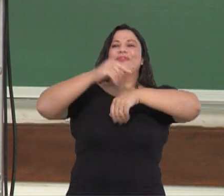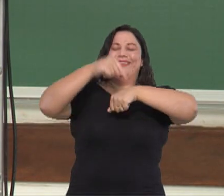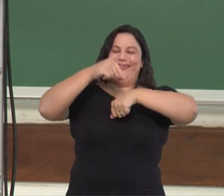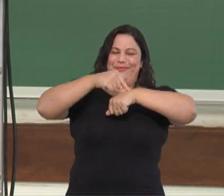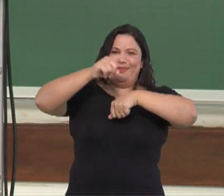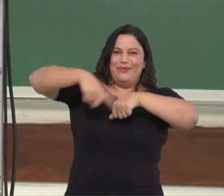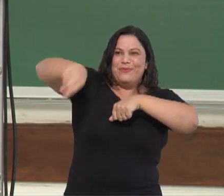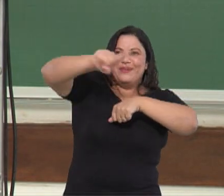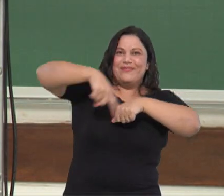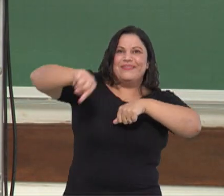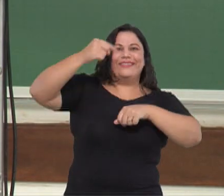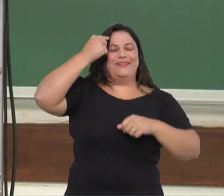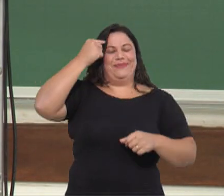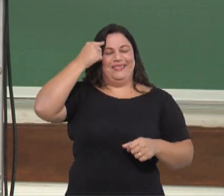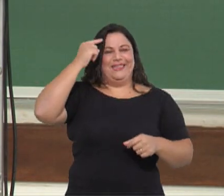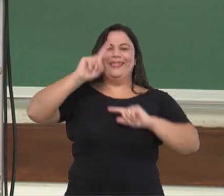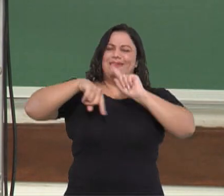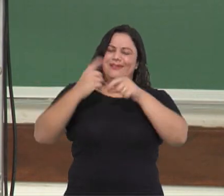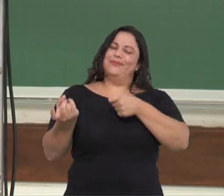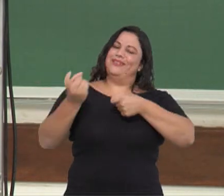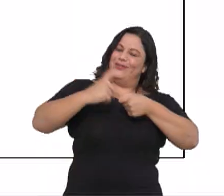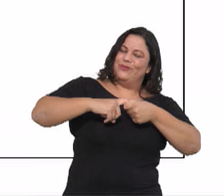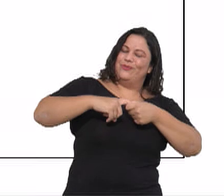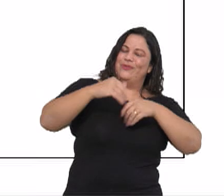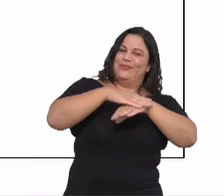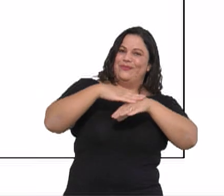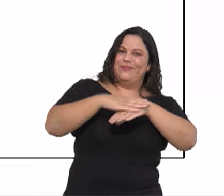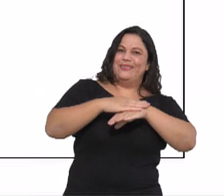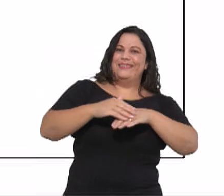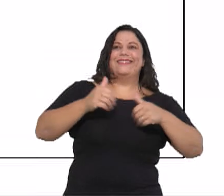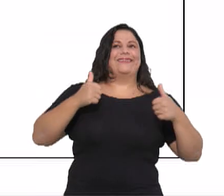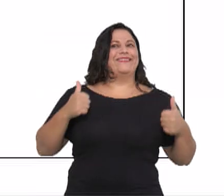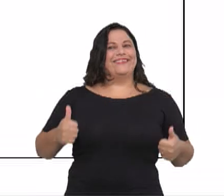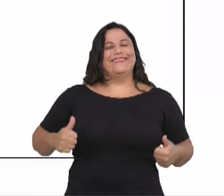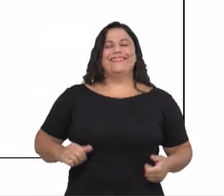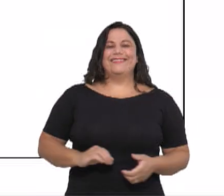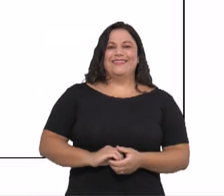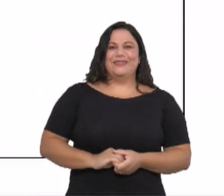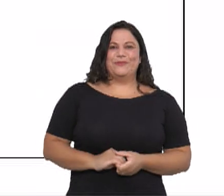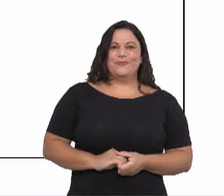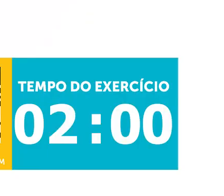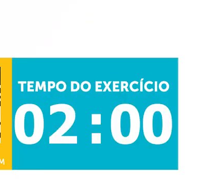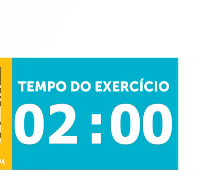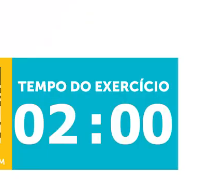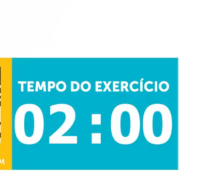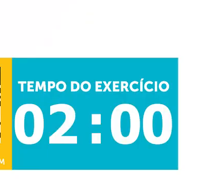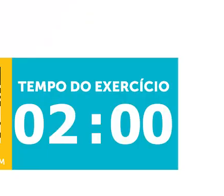vocês pensarem e a gente volta a conversar sobre isso. Até já!